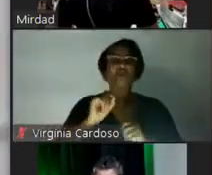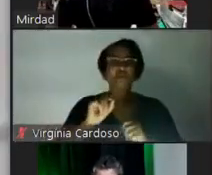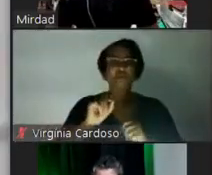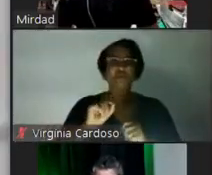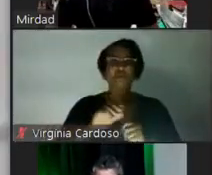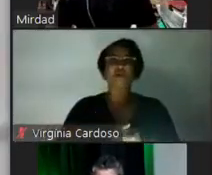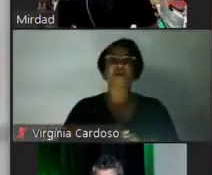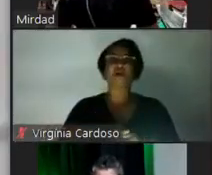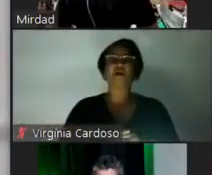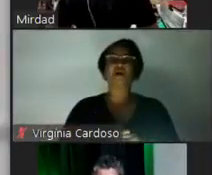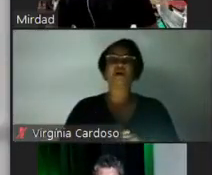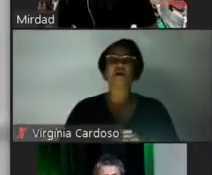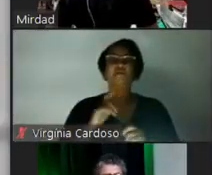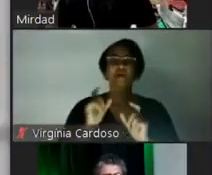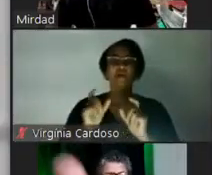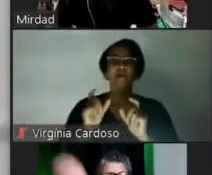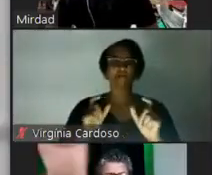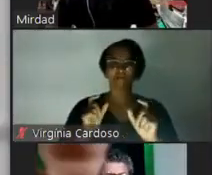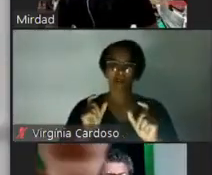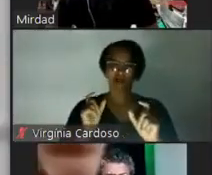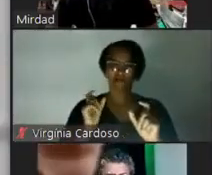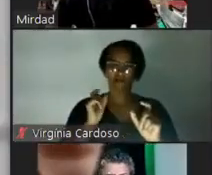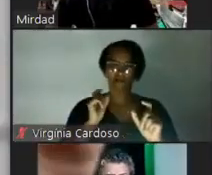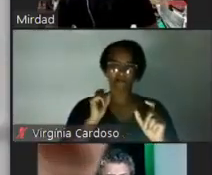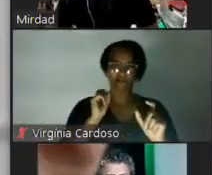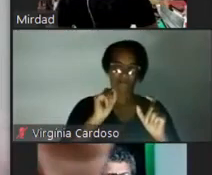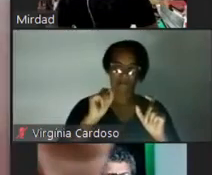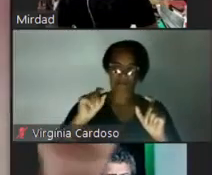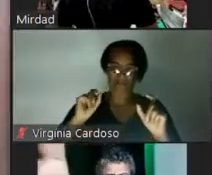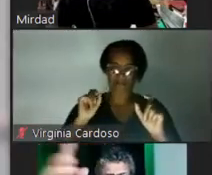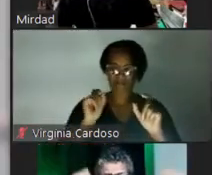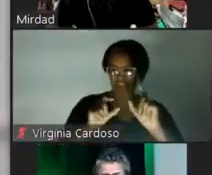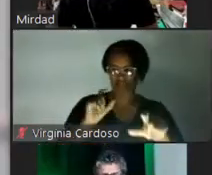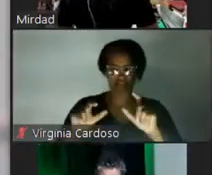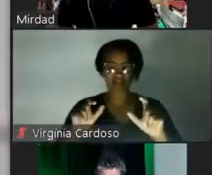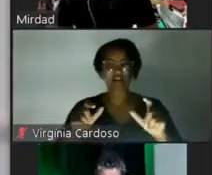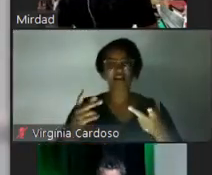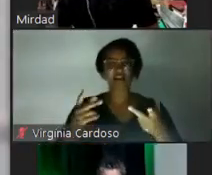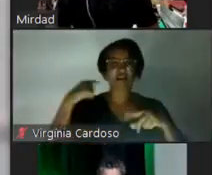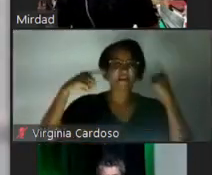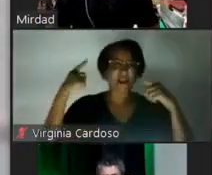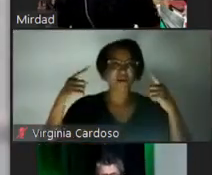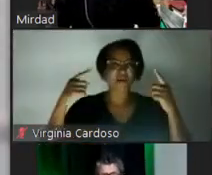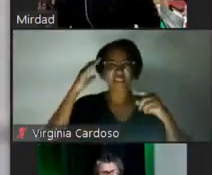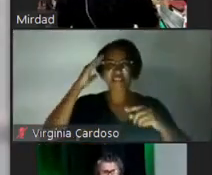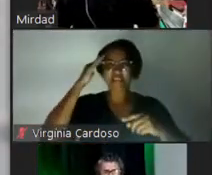monte de palavra aí, deu essa doidice, o povo não entendeu e te deu o prêmio.